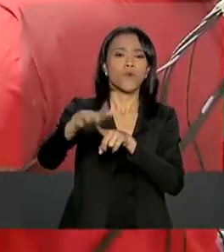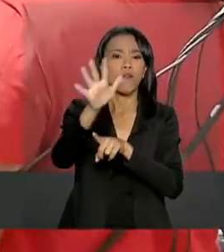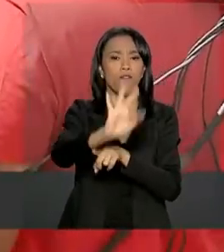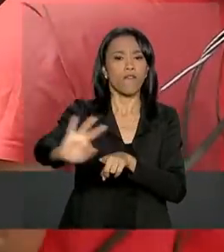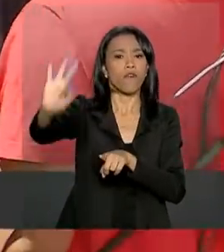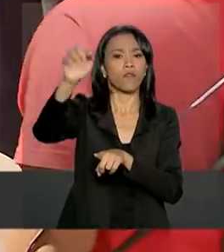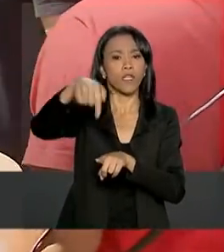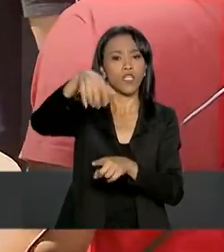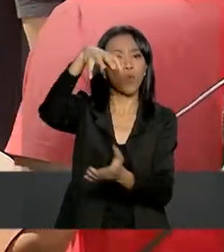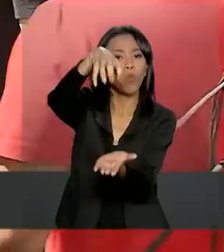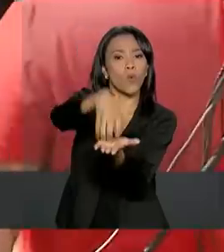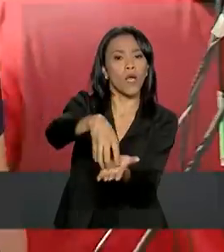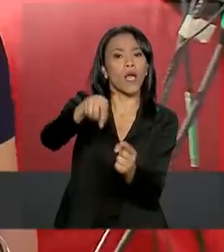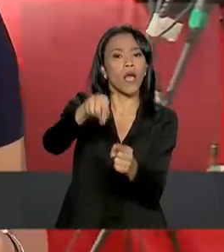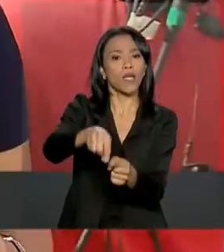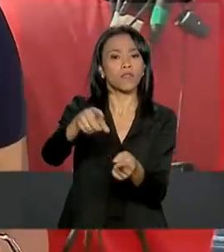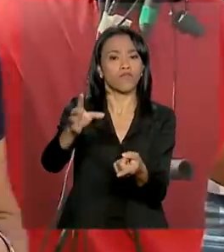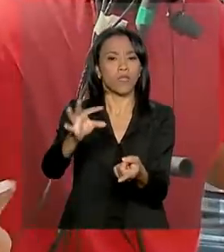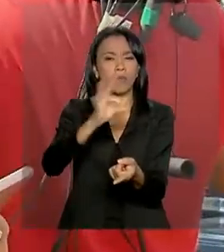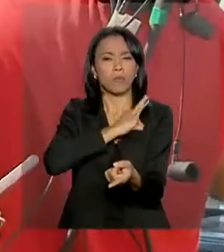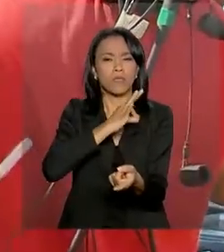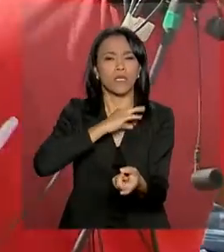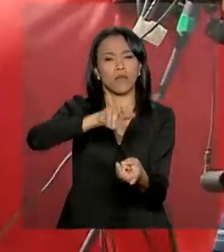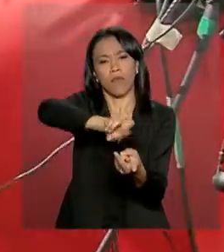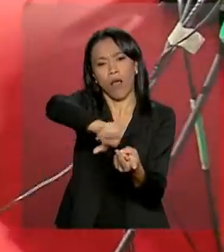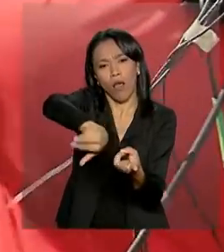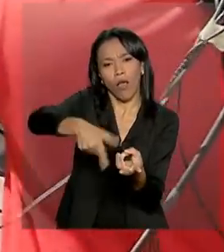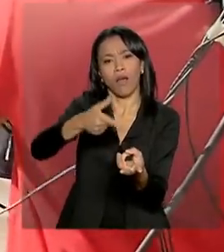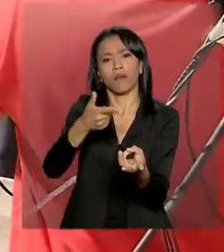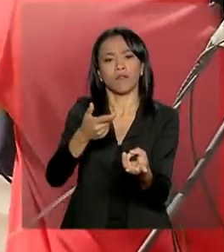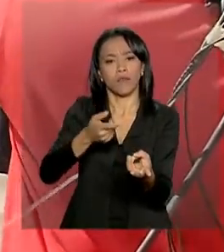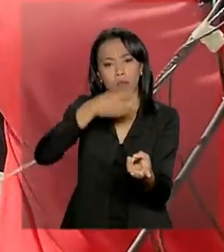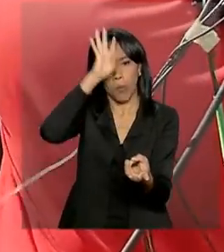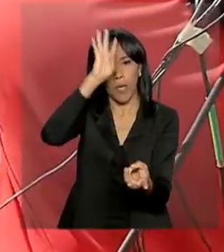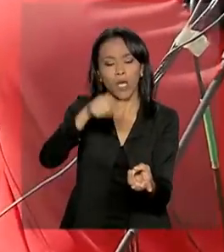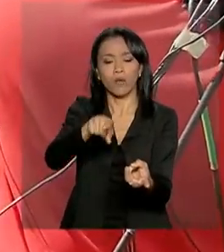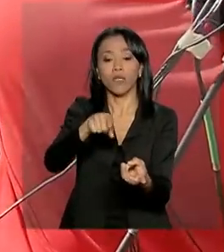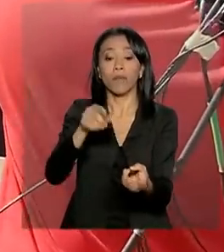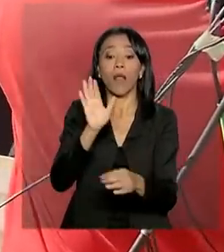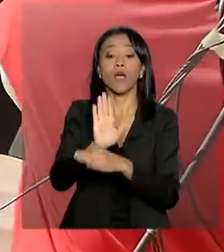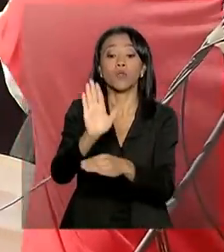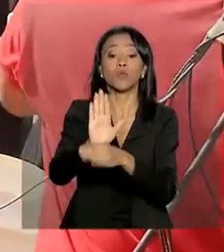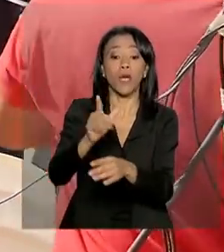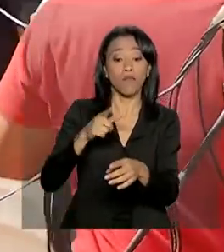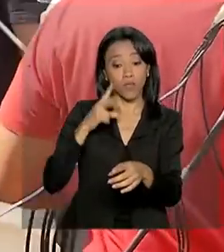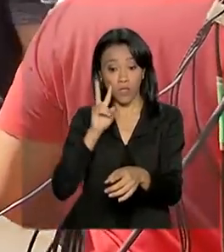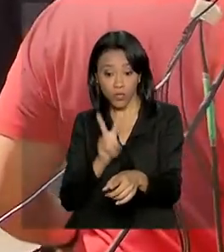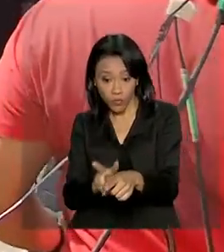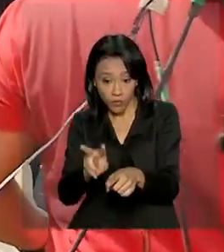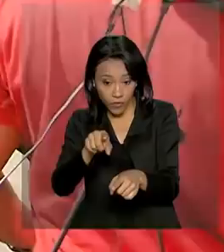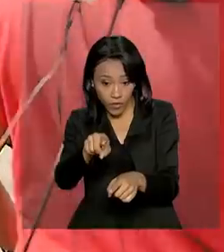das operações de busca e salvamento. A todo instante, pessoas descem aqui, nesse momento está descendo também